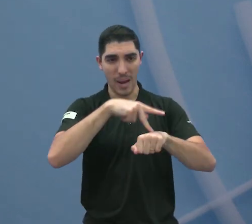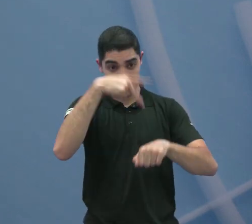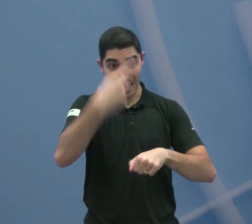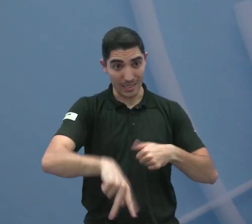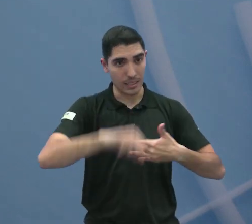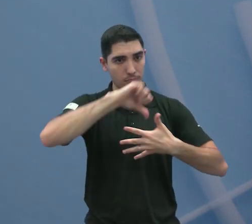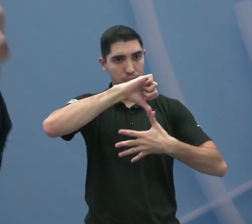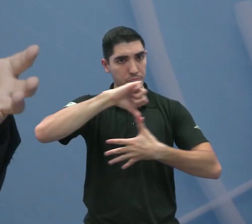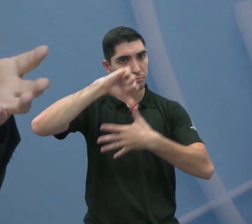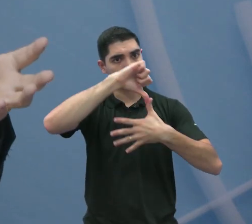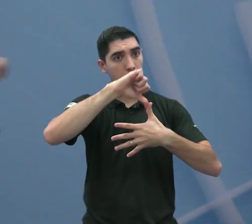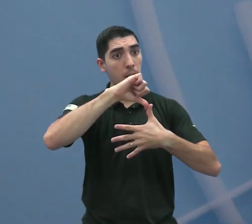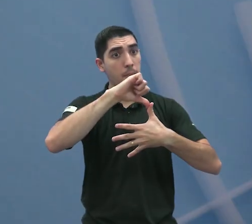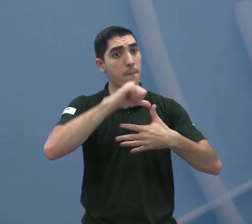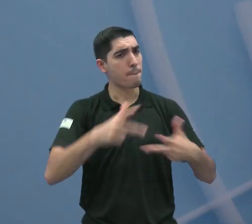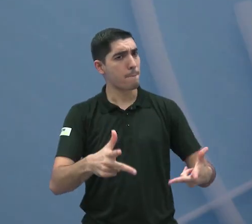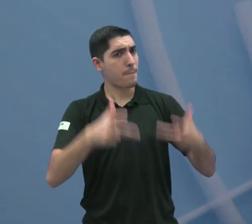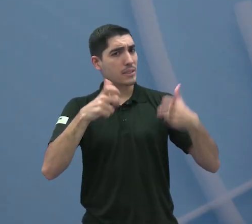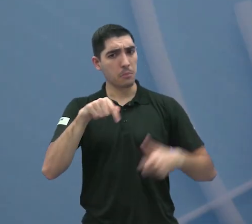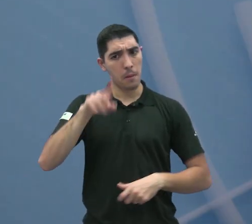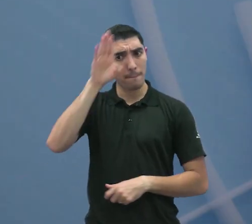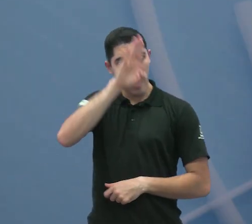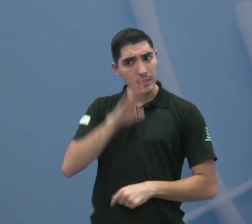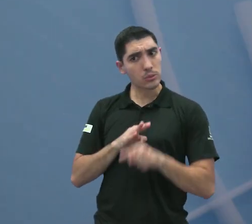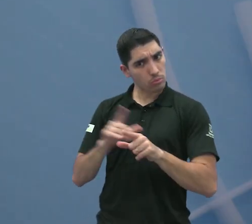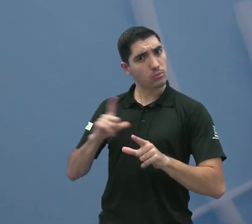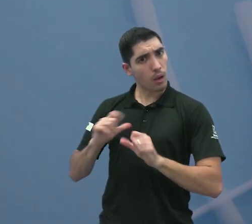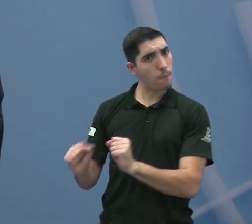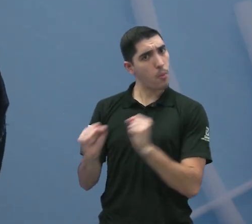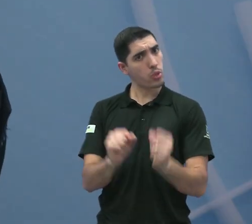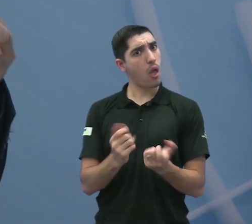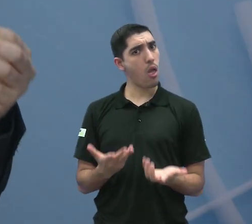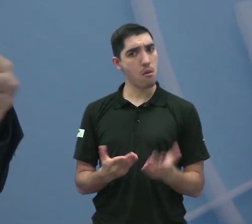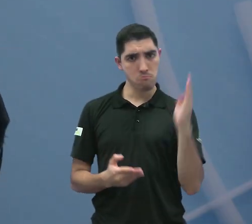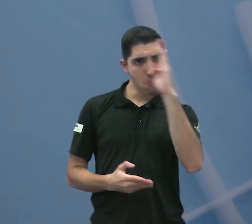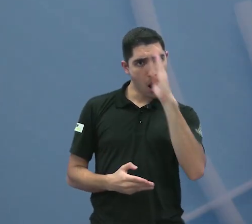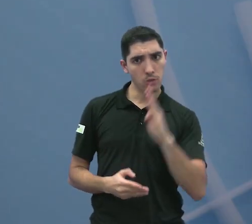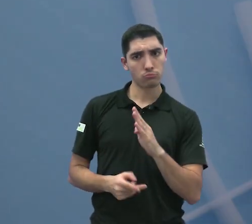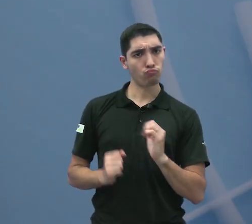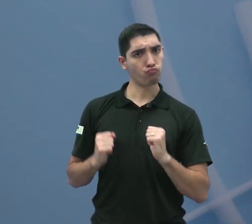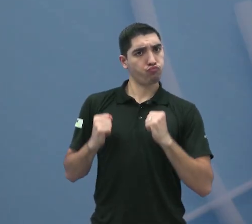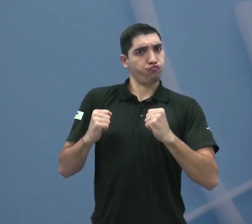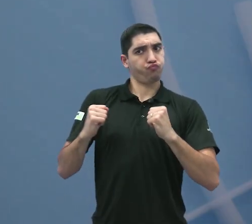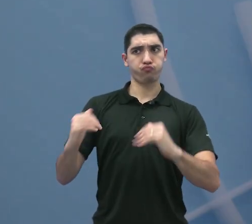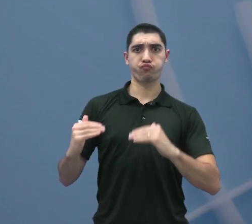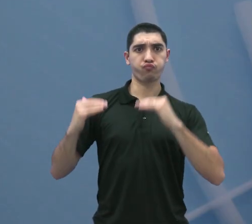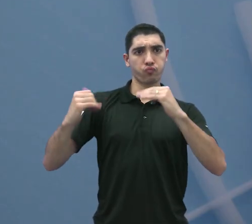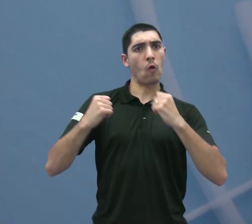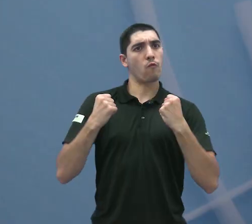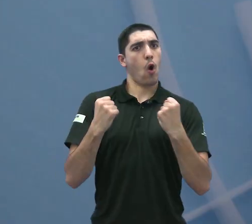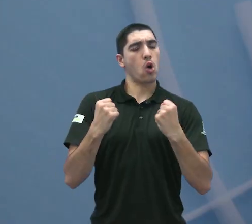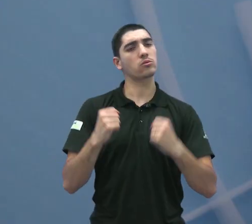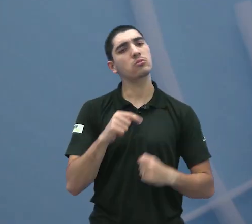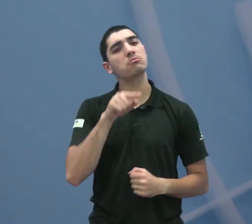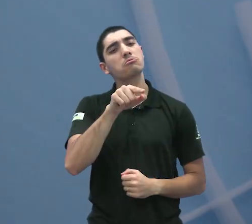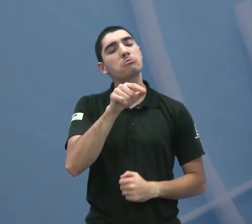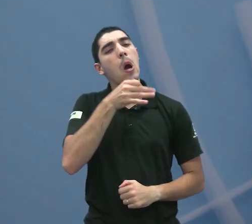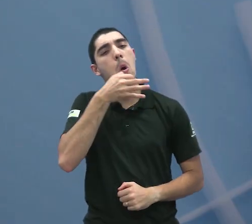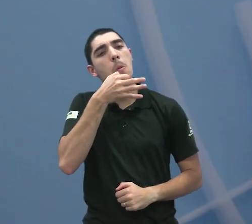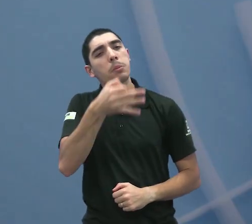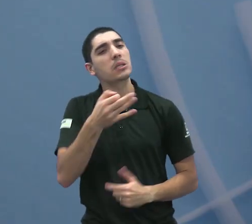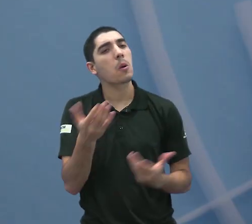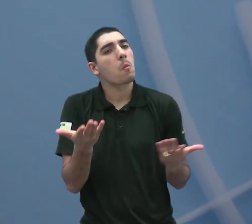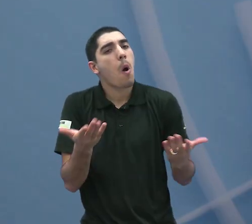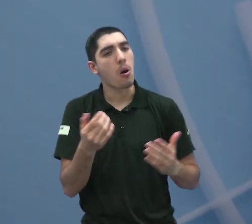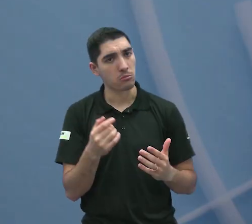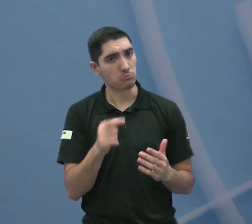também enxergam o Brasil dessa mesma forma, né? Exercendo um poder parecido com esse. Como que você analisa essa